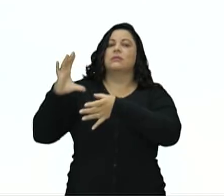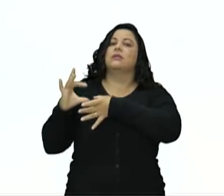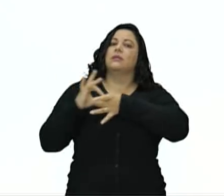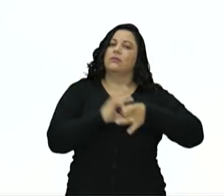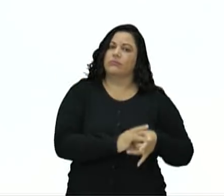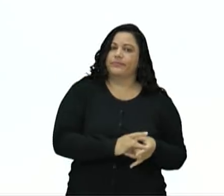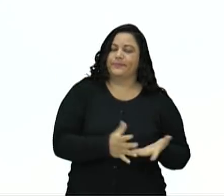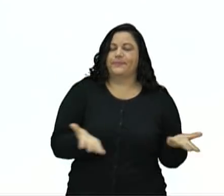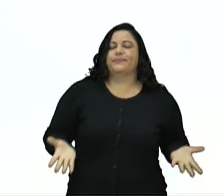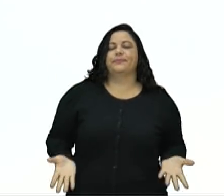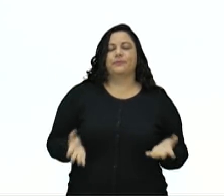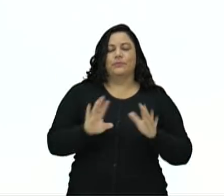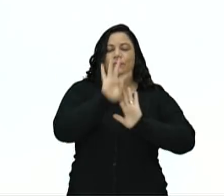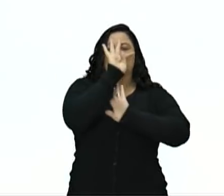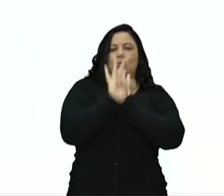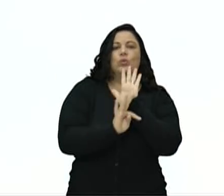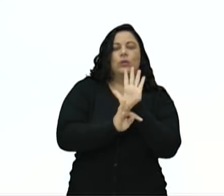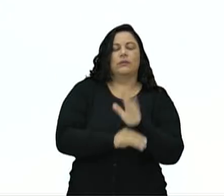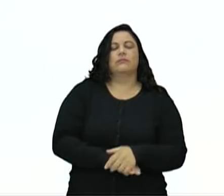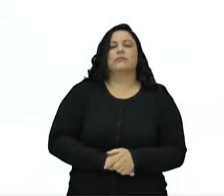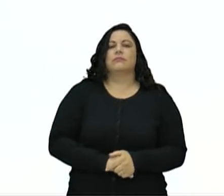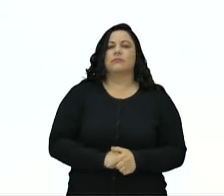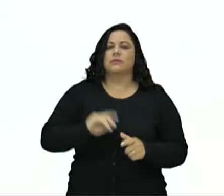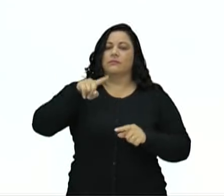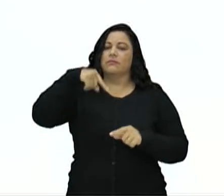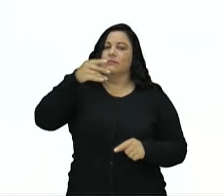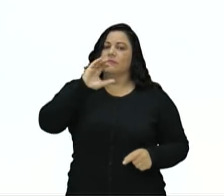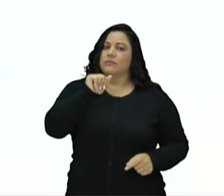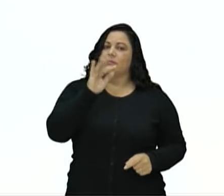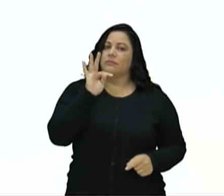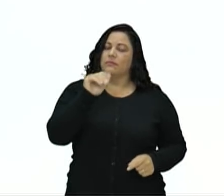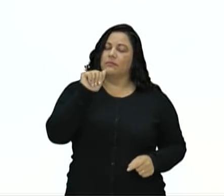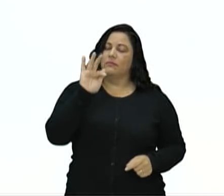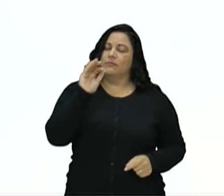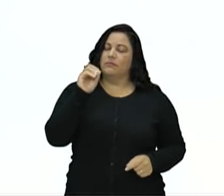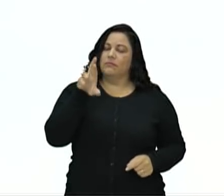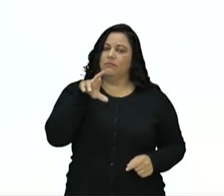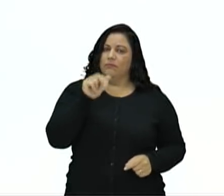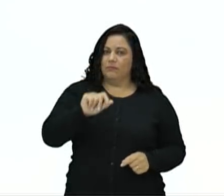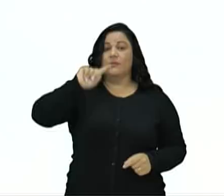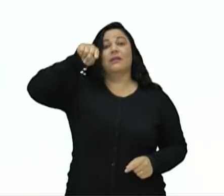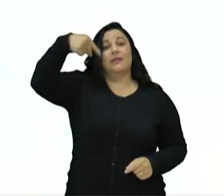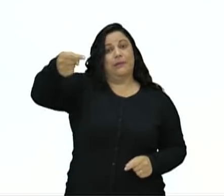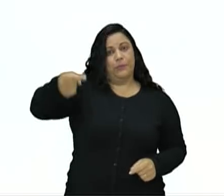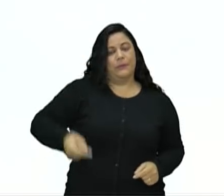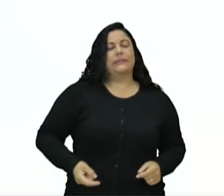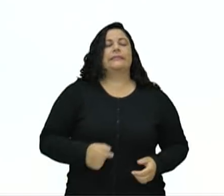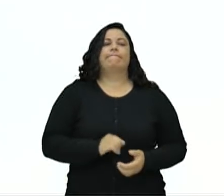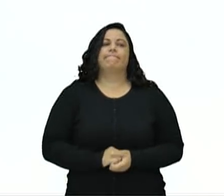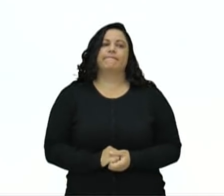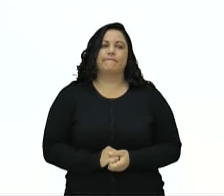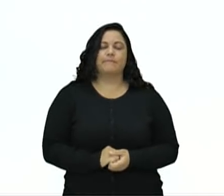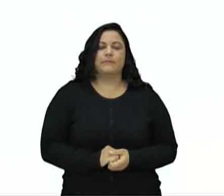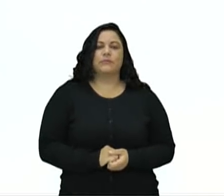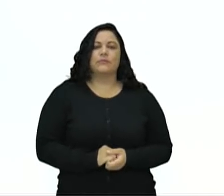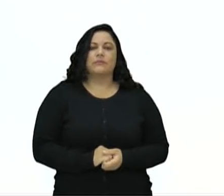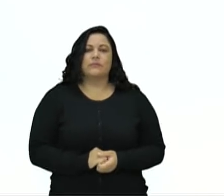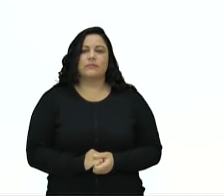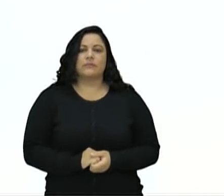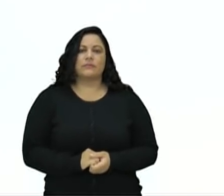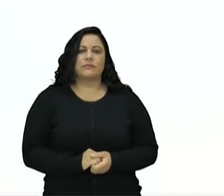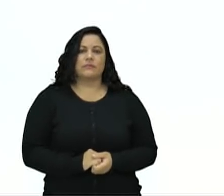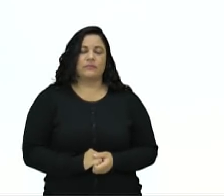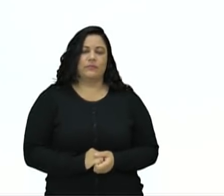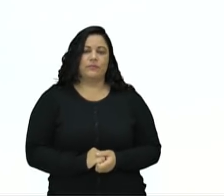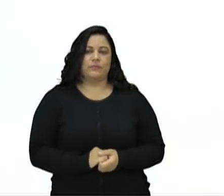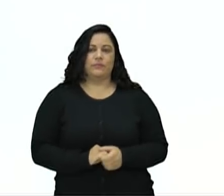já a catáfora é o contrário, é a referência a passagens posteriores de um texto, ok? Então, sobre a